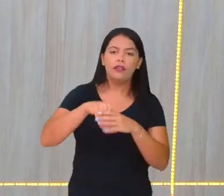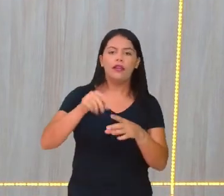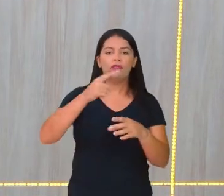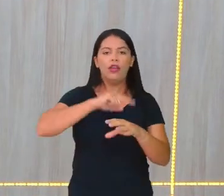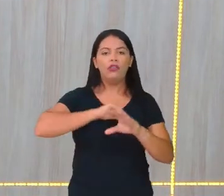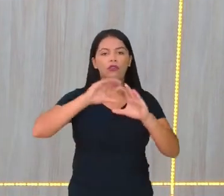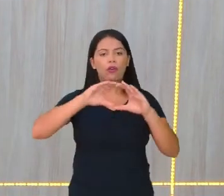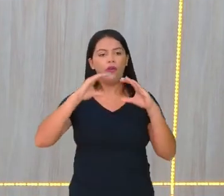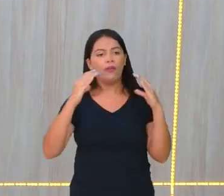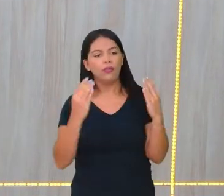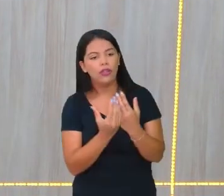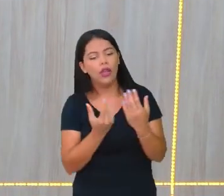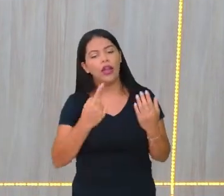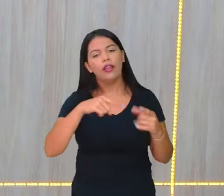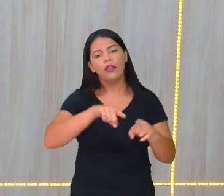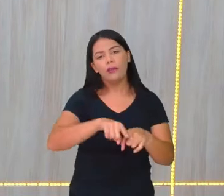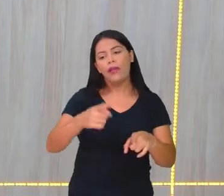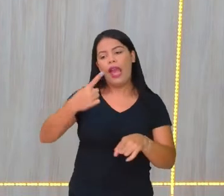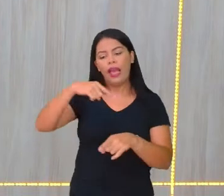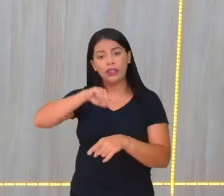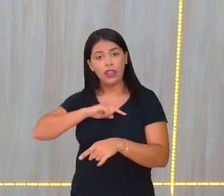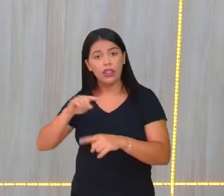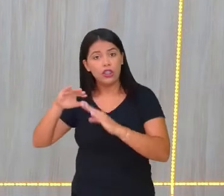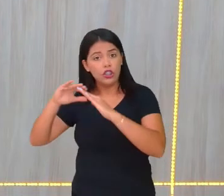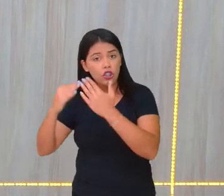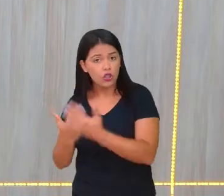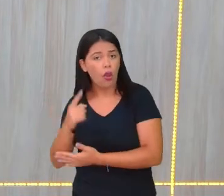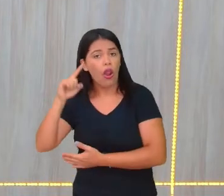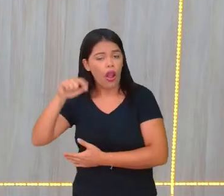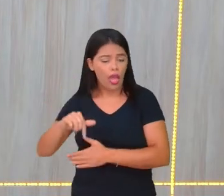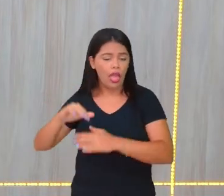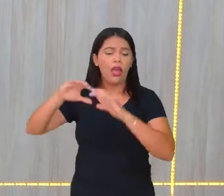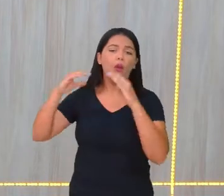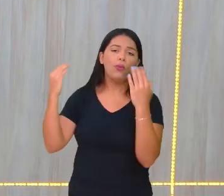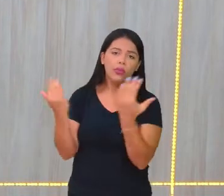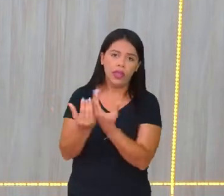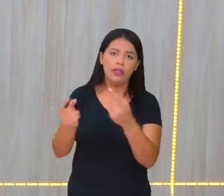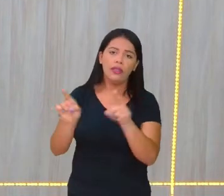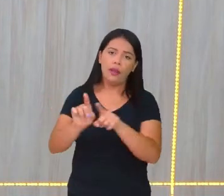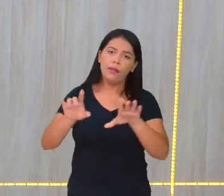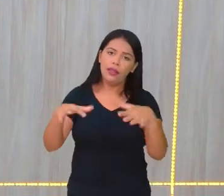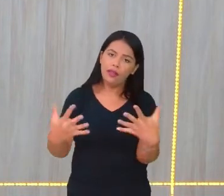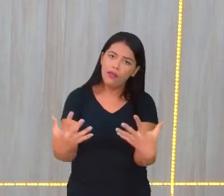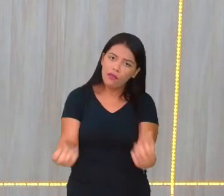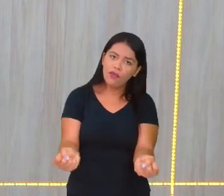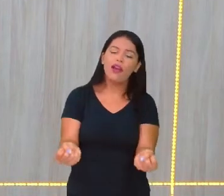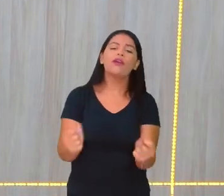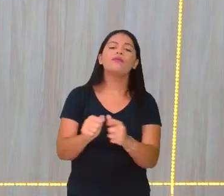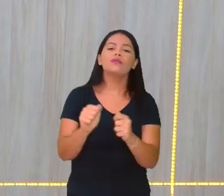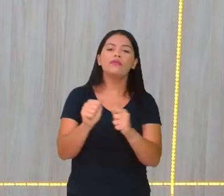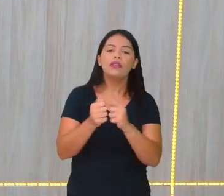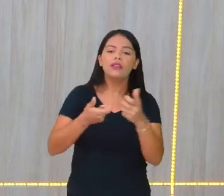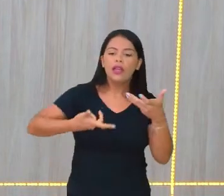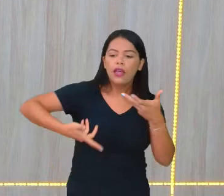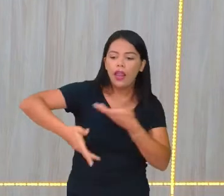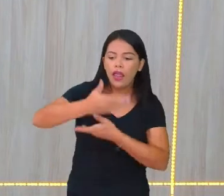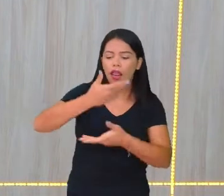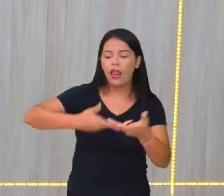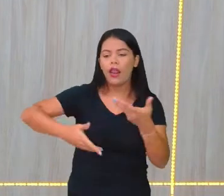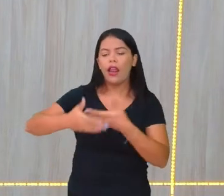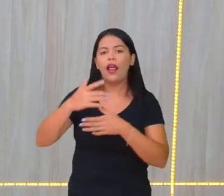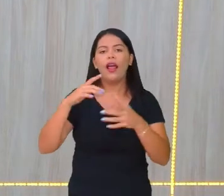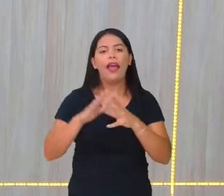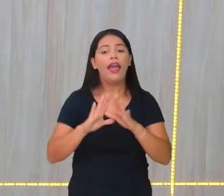como escola, nós somos uma comunidade escolar. Então vamos trabalhar conceitos que deixem esse discurso